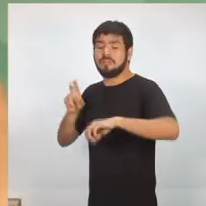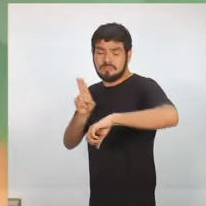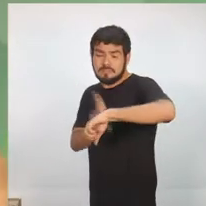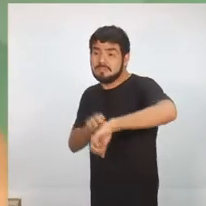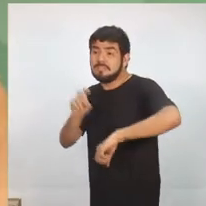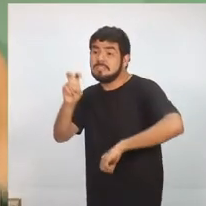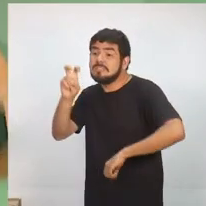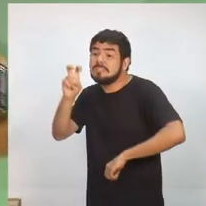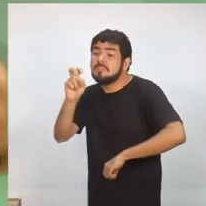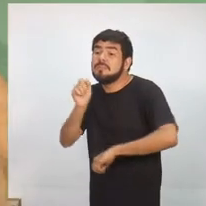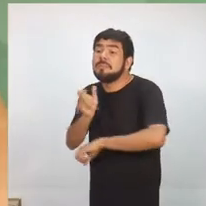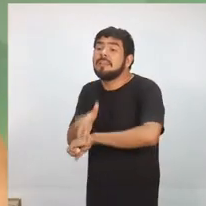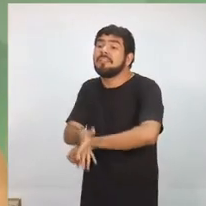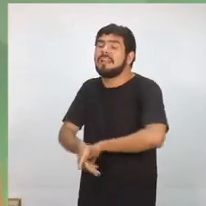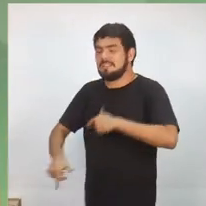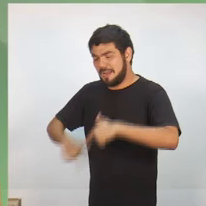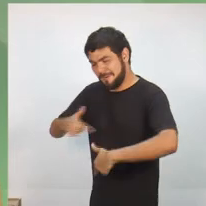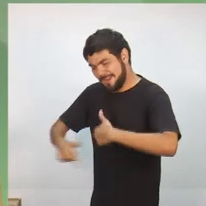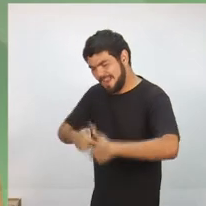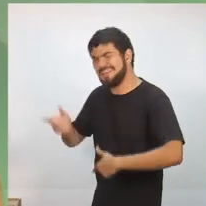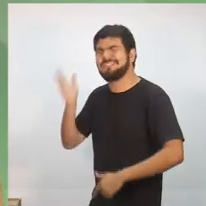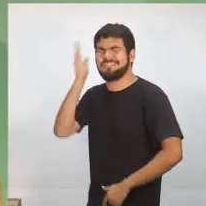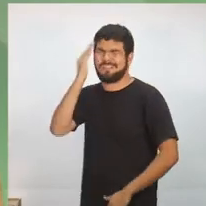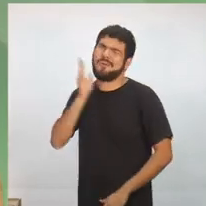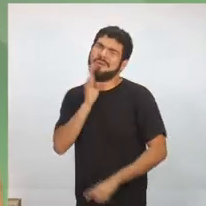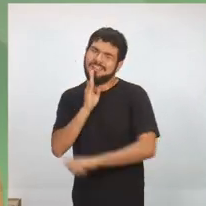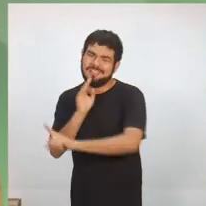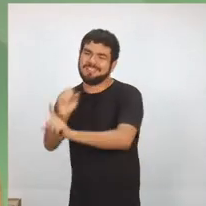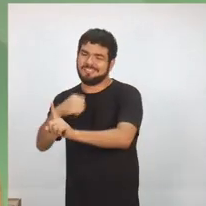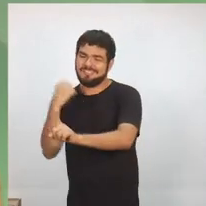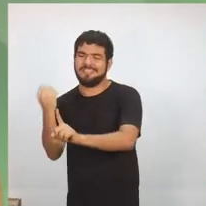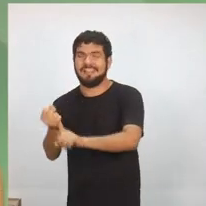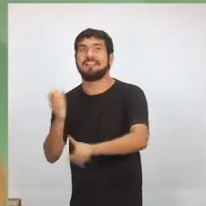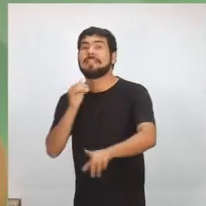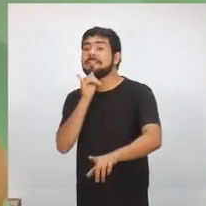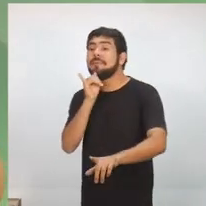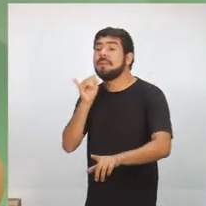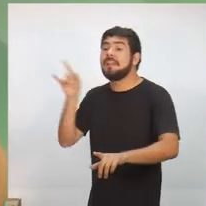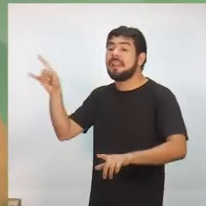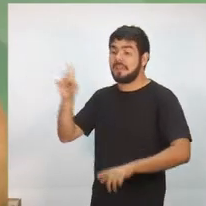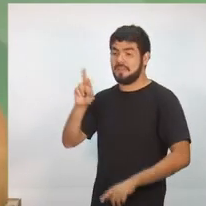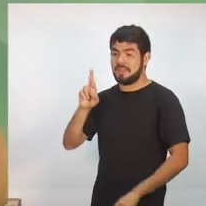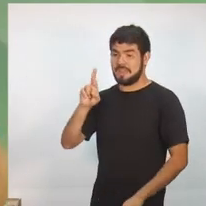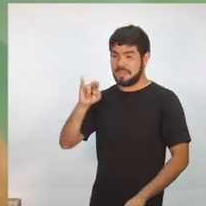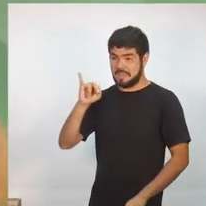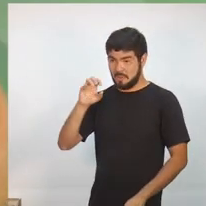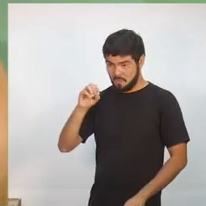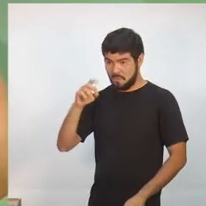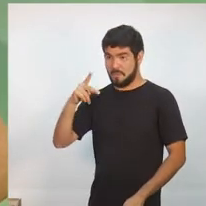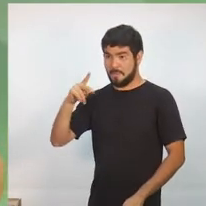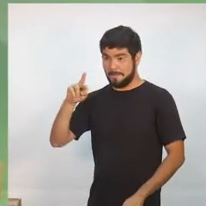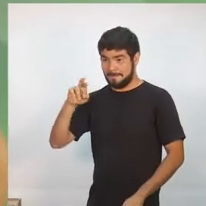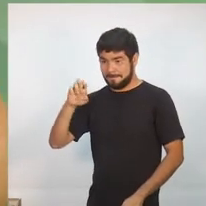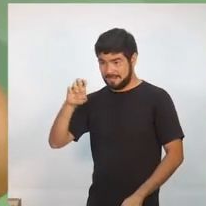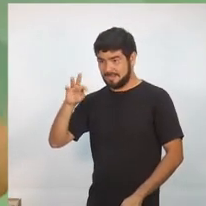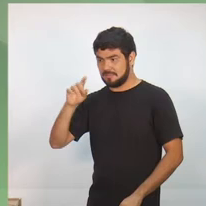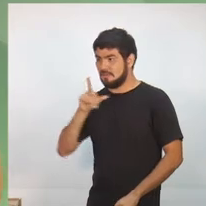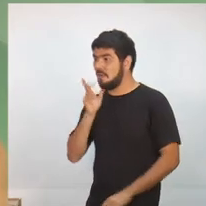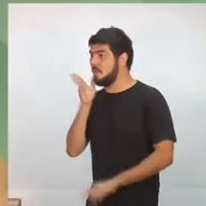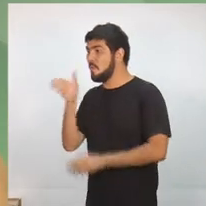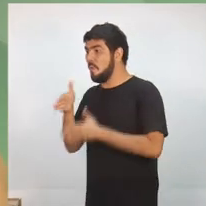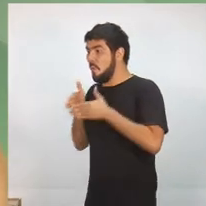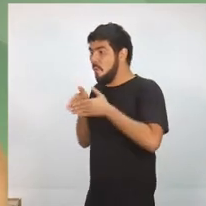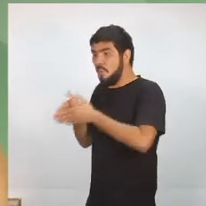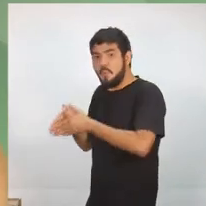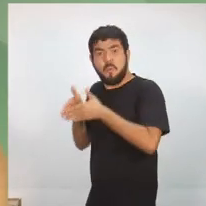tuas dificuldades, conheço os teus problemas. Só no Rio Preto da Eva, ramal do Baixo Rio, ramal do Alto Rio, ZF9 e